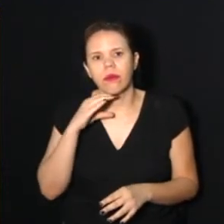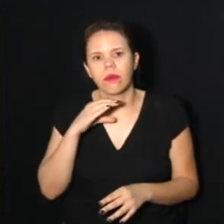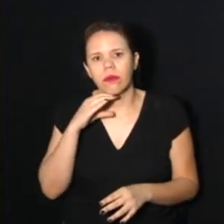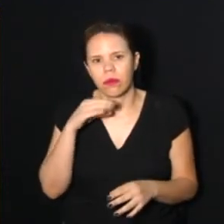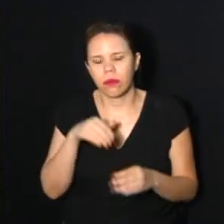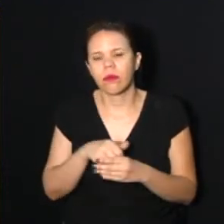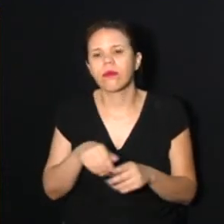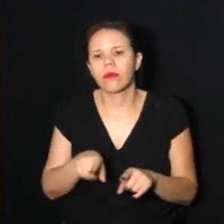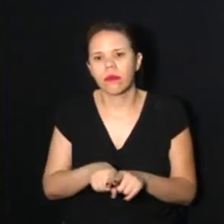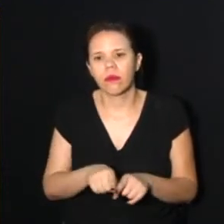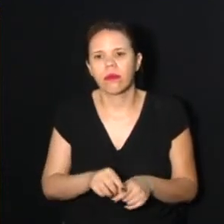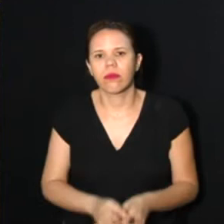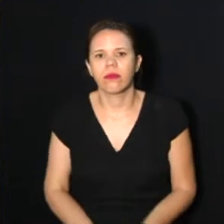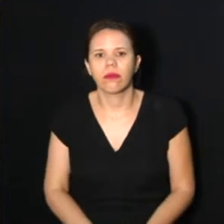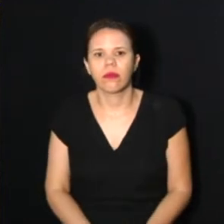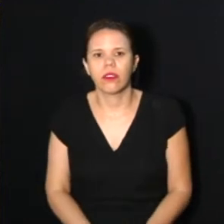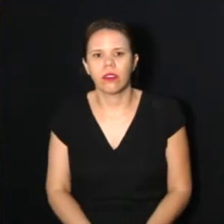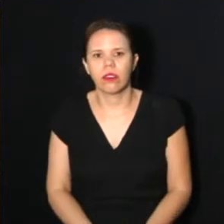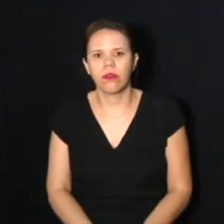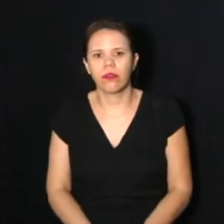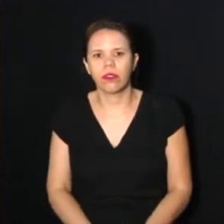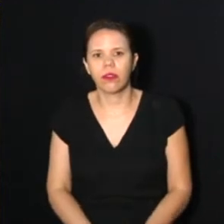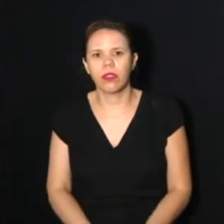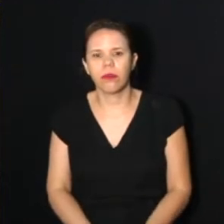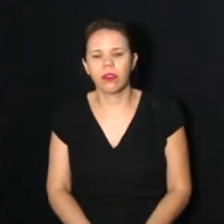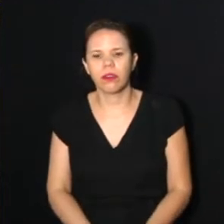Favorável, senhor presidente.